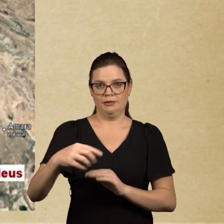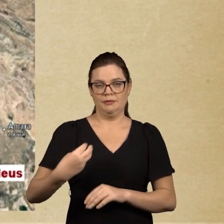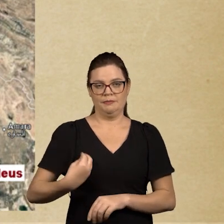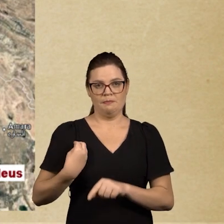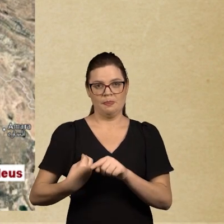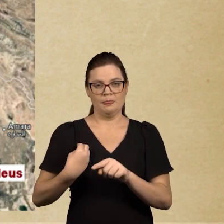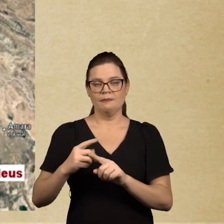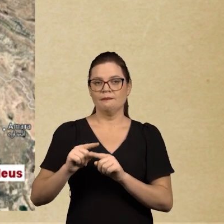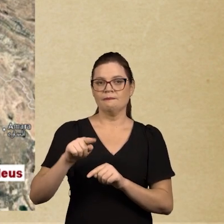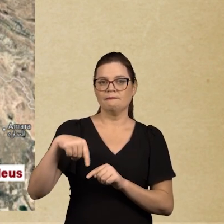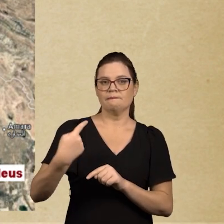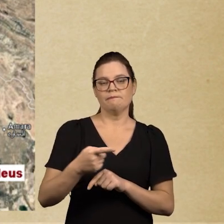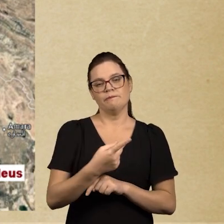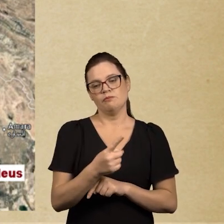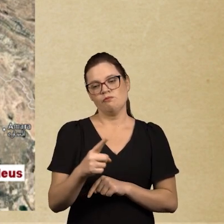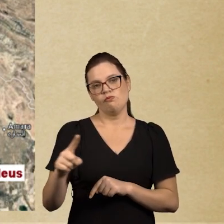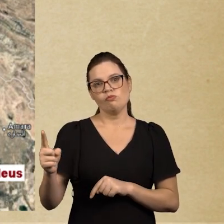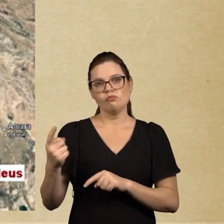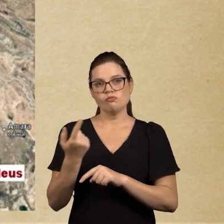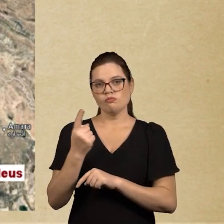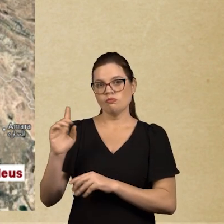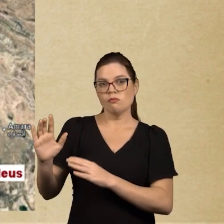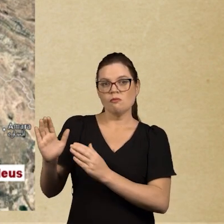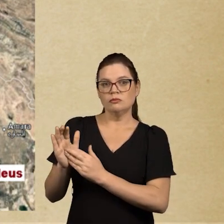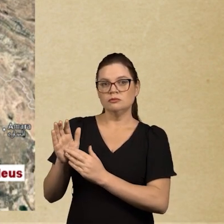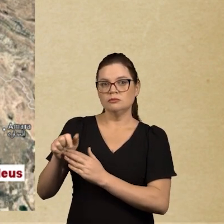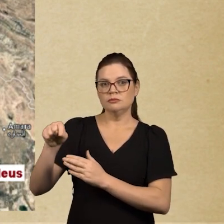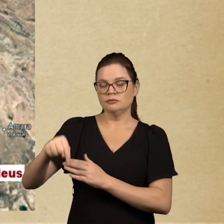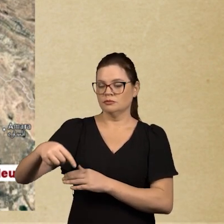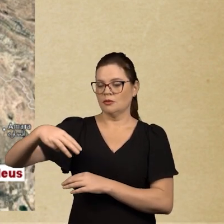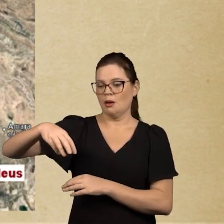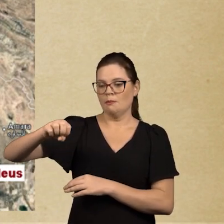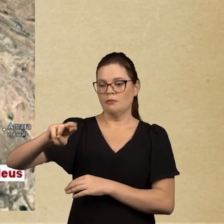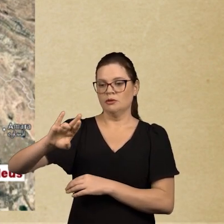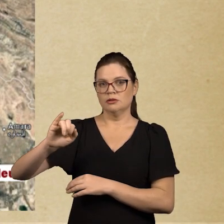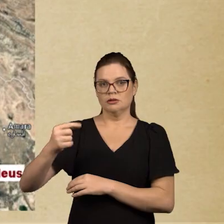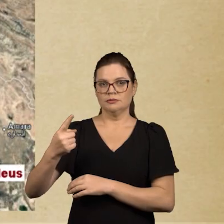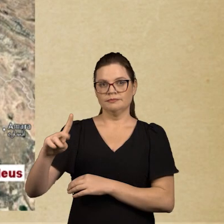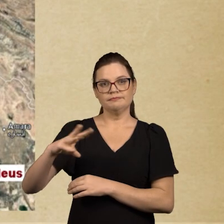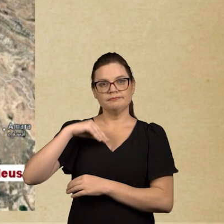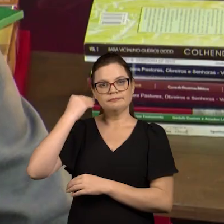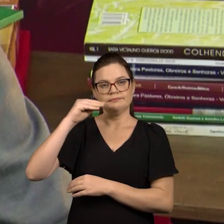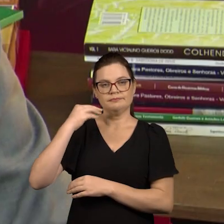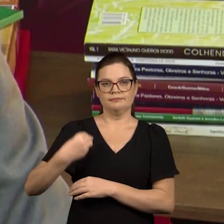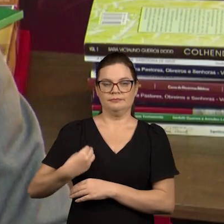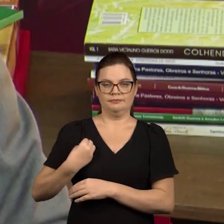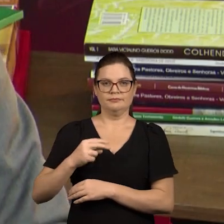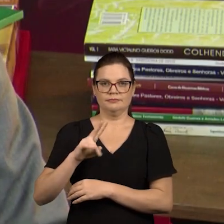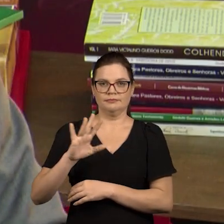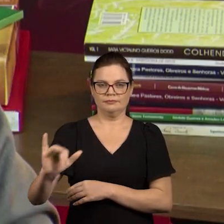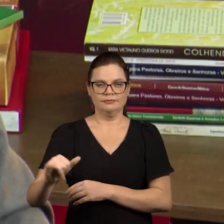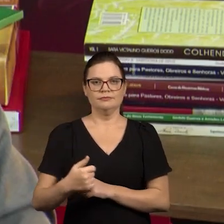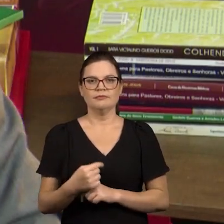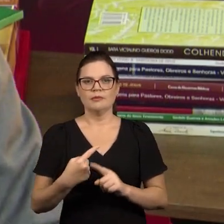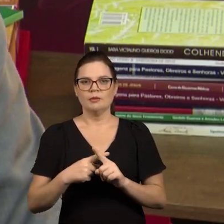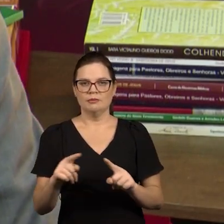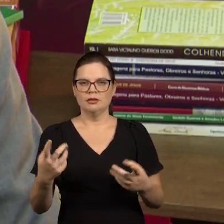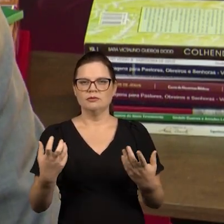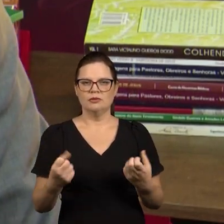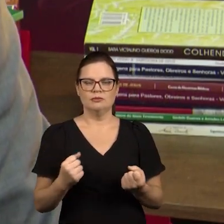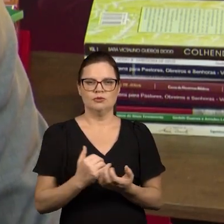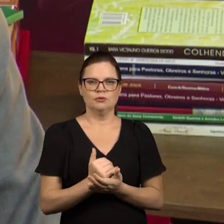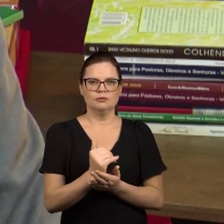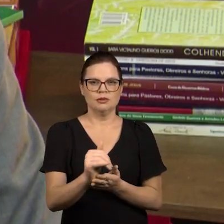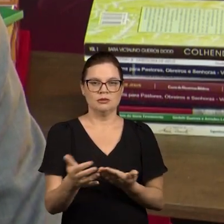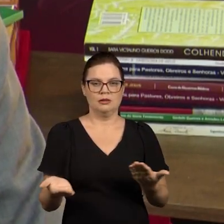E depois ele vai para Moriá para viver essa experiência. Mas vamos dar início aqui, nos aprofundar,